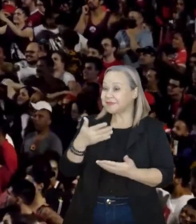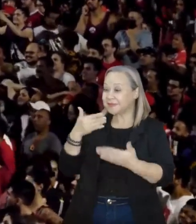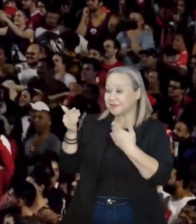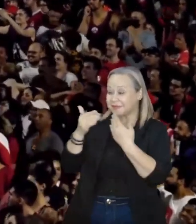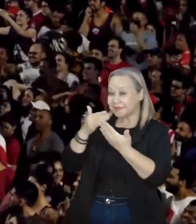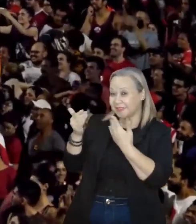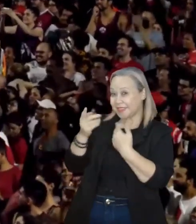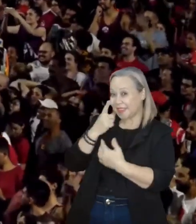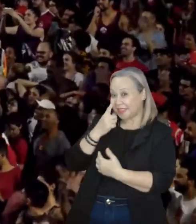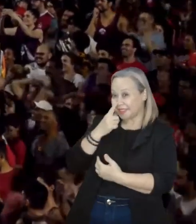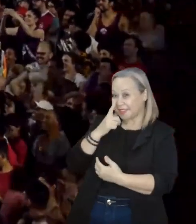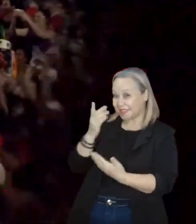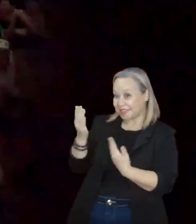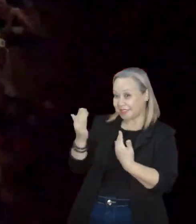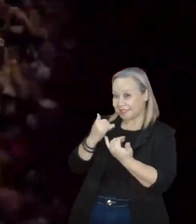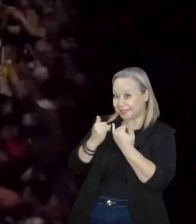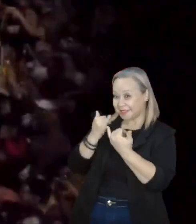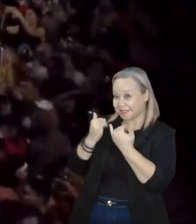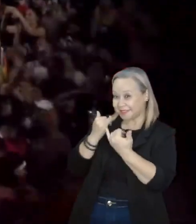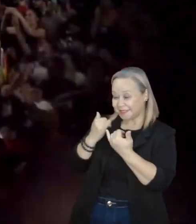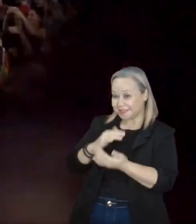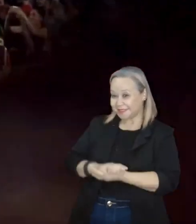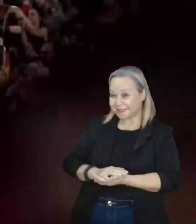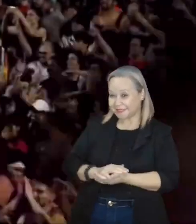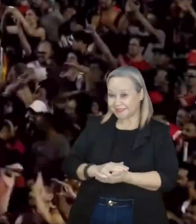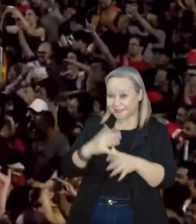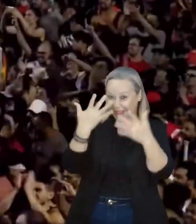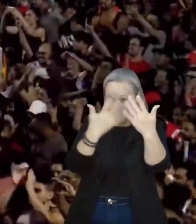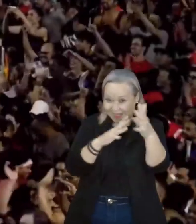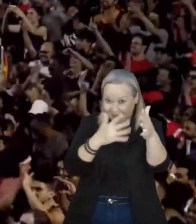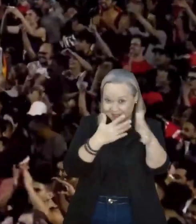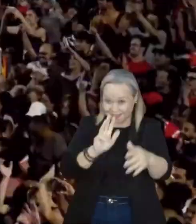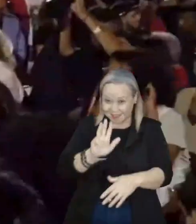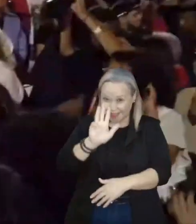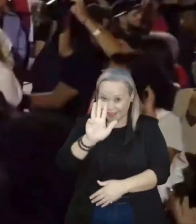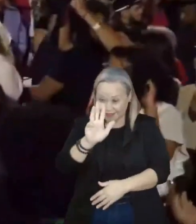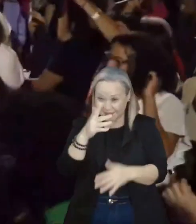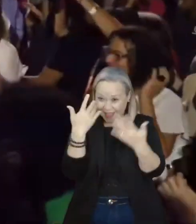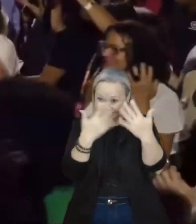Ô, Dani, Dani, Dani. Viva Lula, viva nosso presidente!